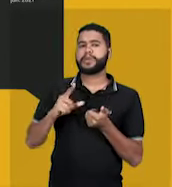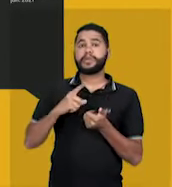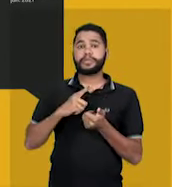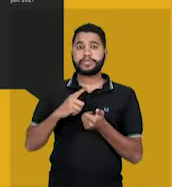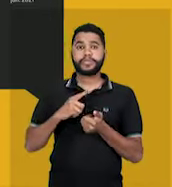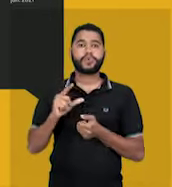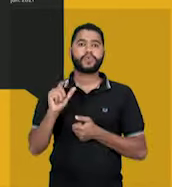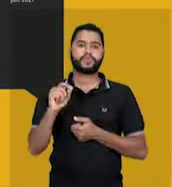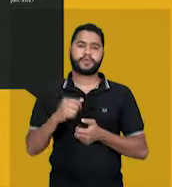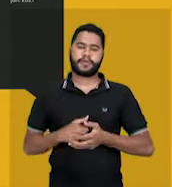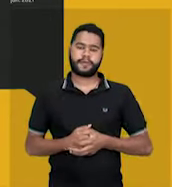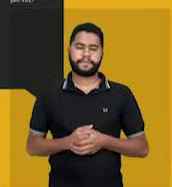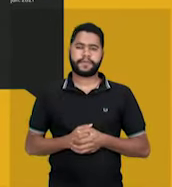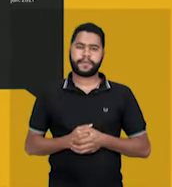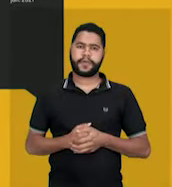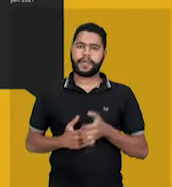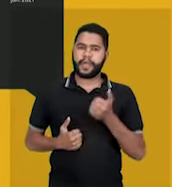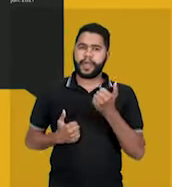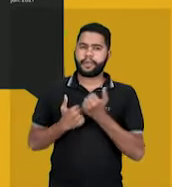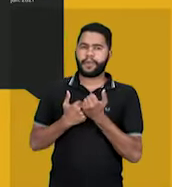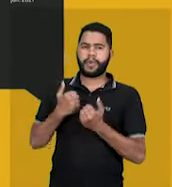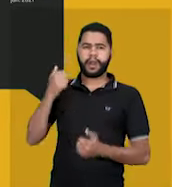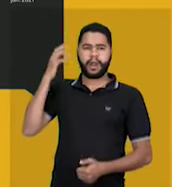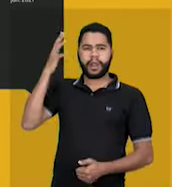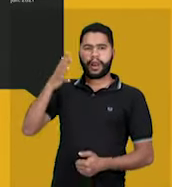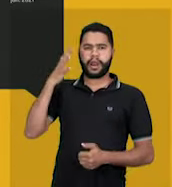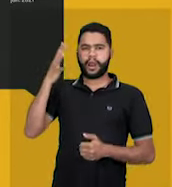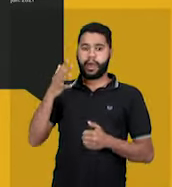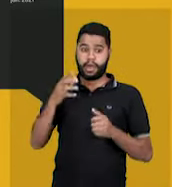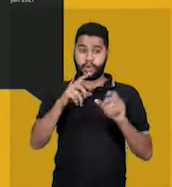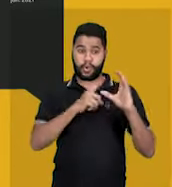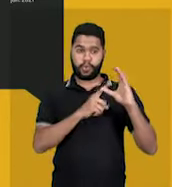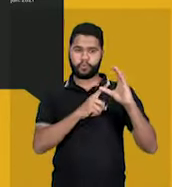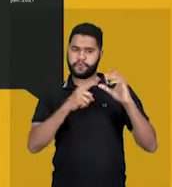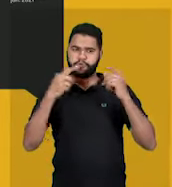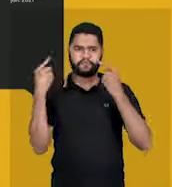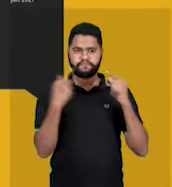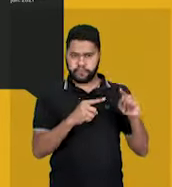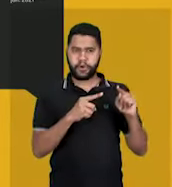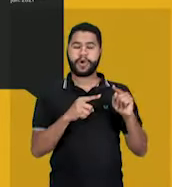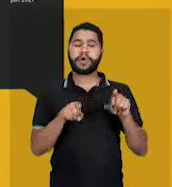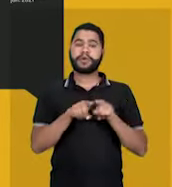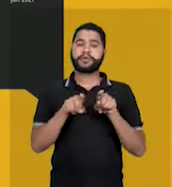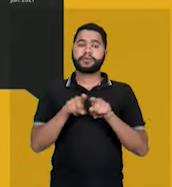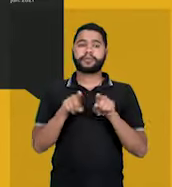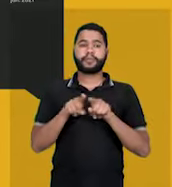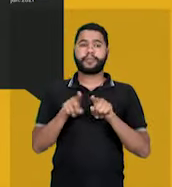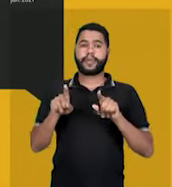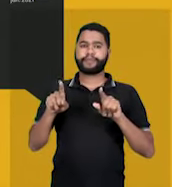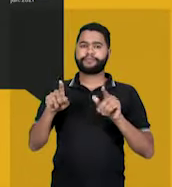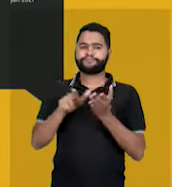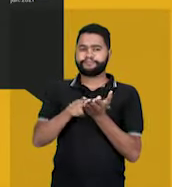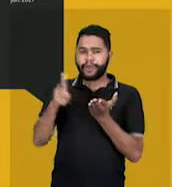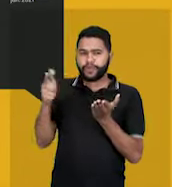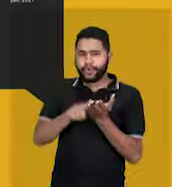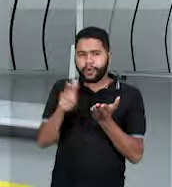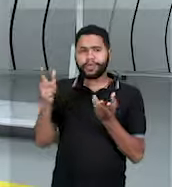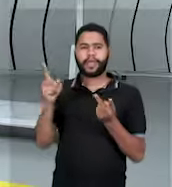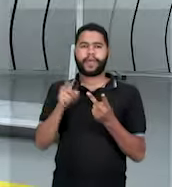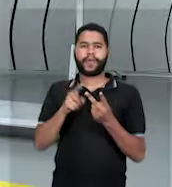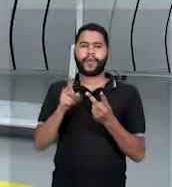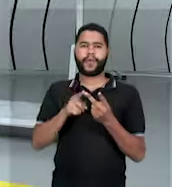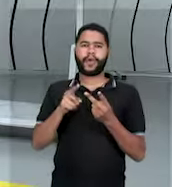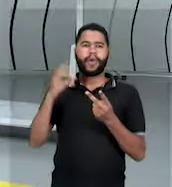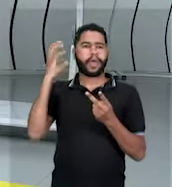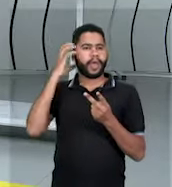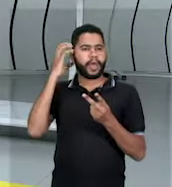né, apoiava esse discurso anticomunista, a imprensa nacional, como a gente pode ver nessa manchete do jornal O